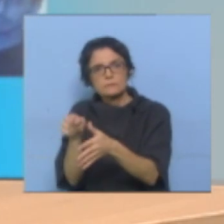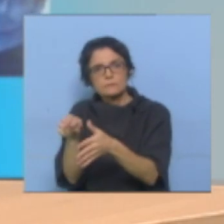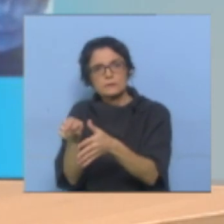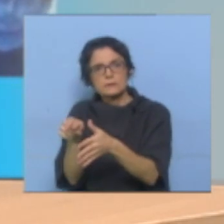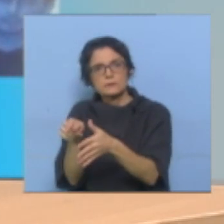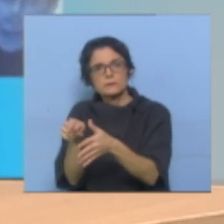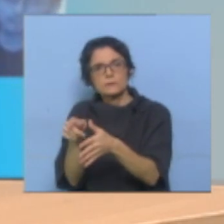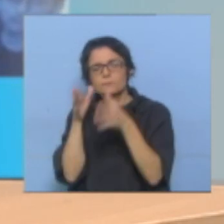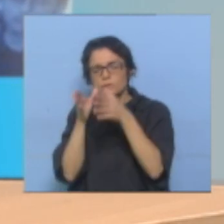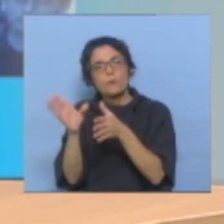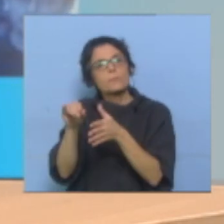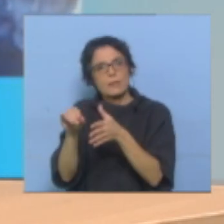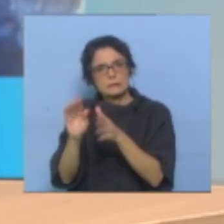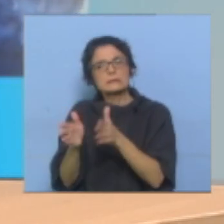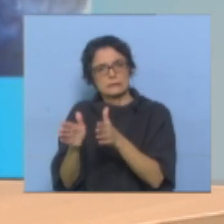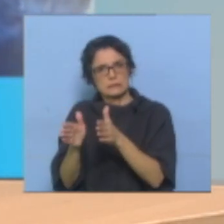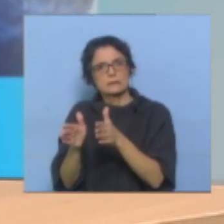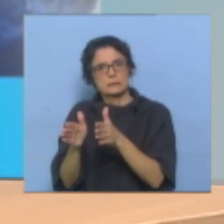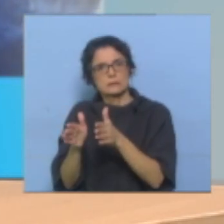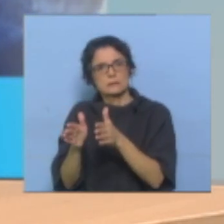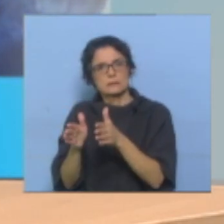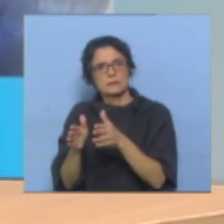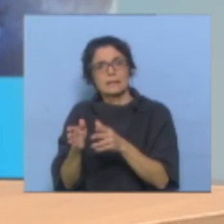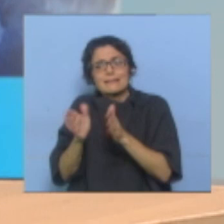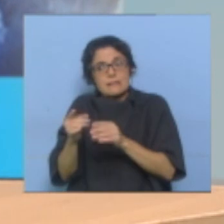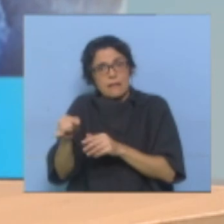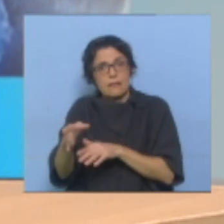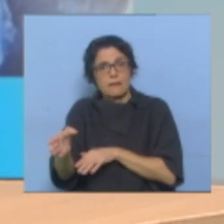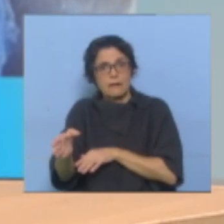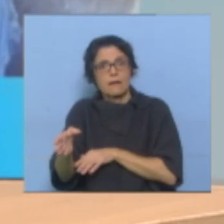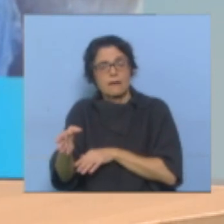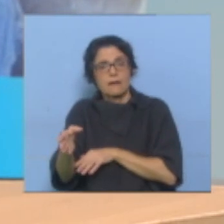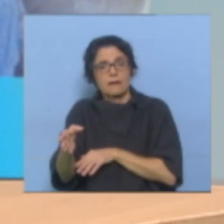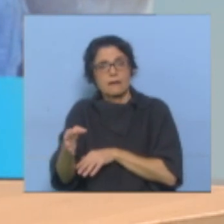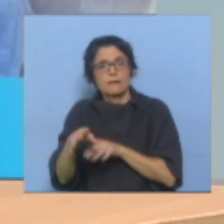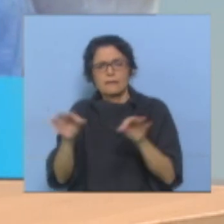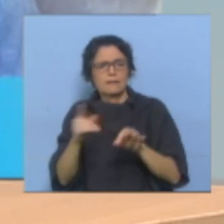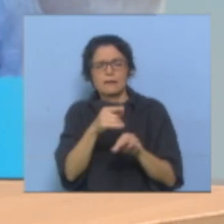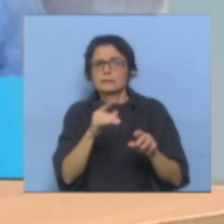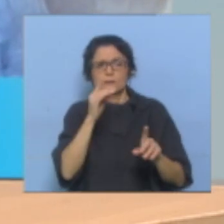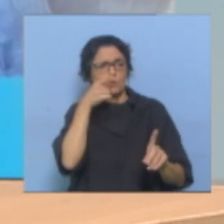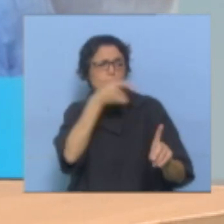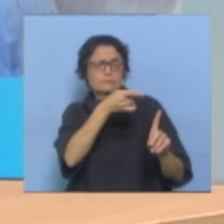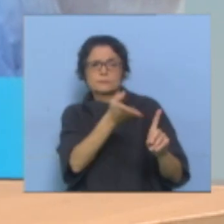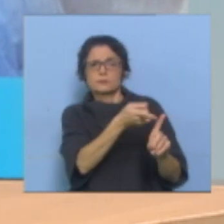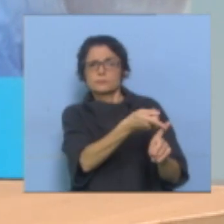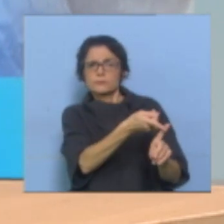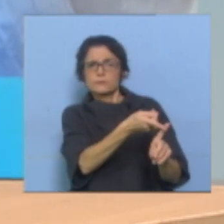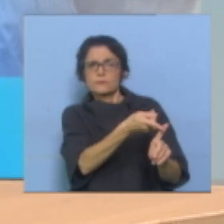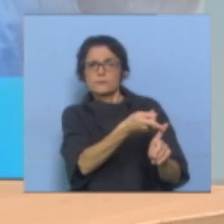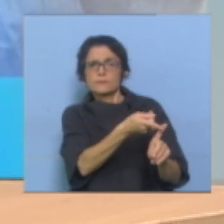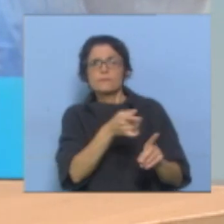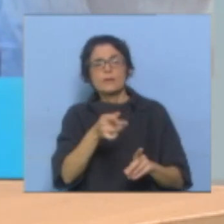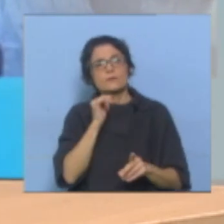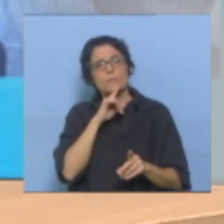à vítima e às necessidades das vítimas, percebendo que isso até pode passar por levá-las a aproximarem-se